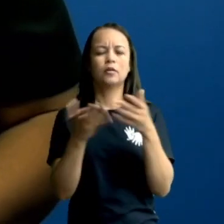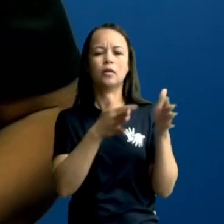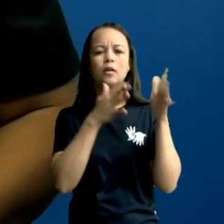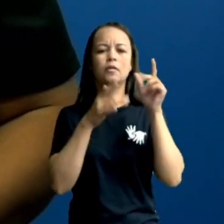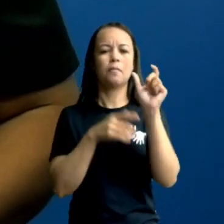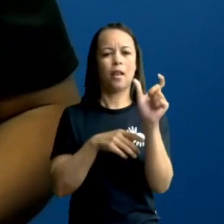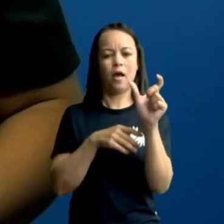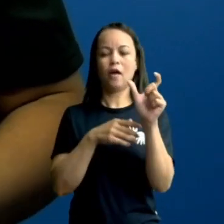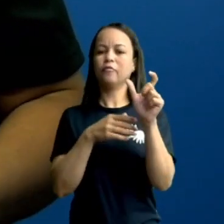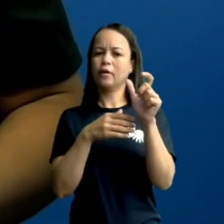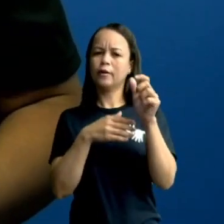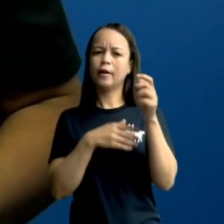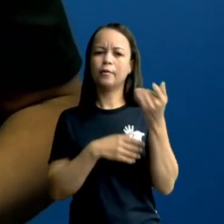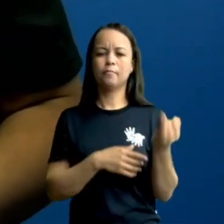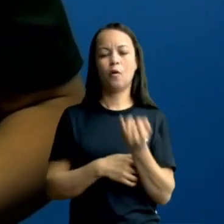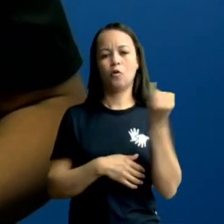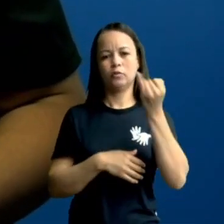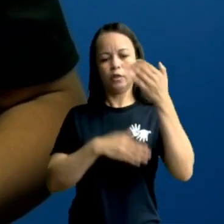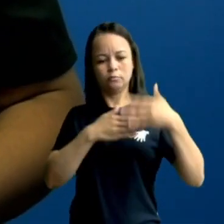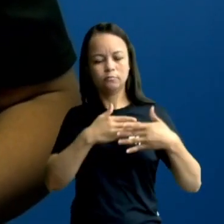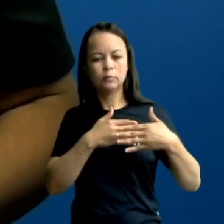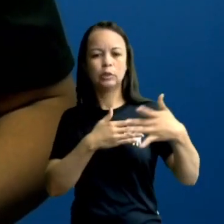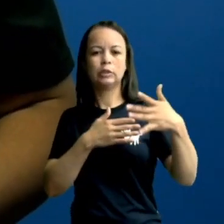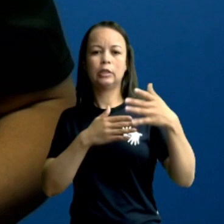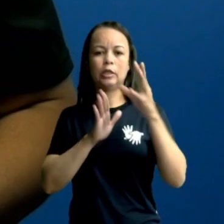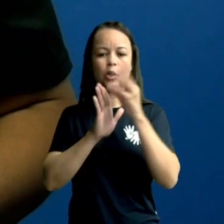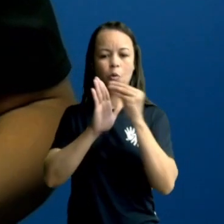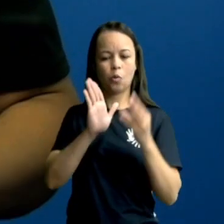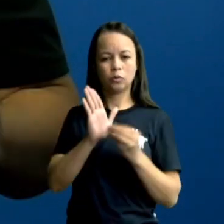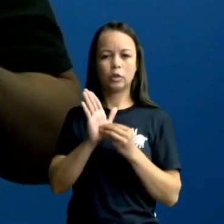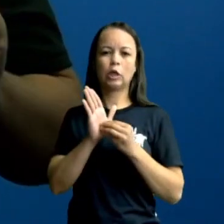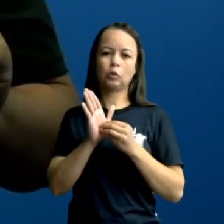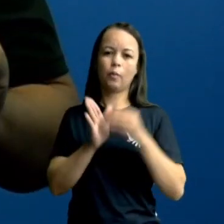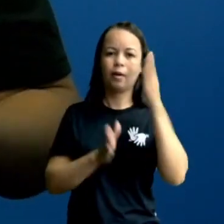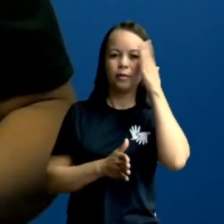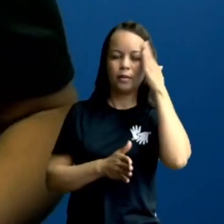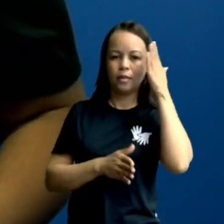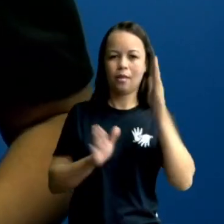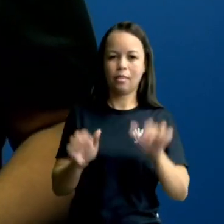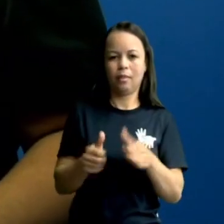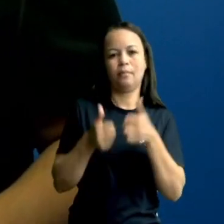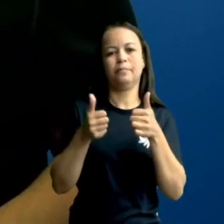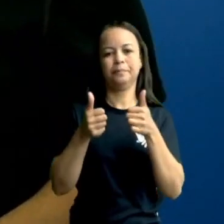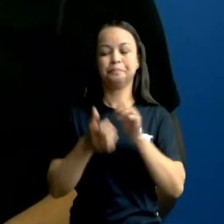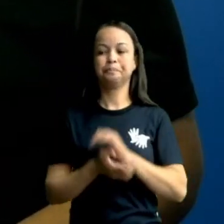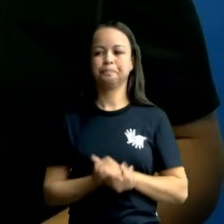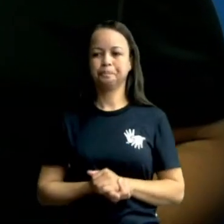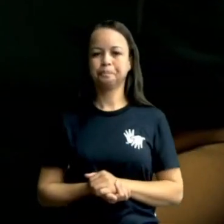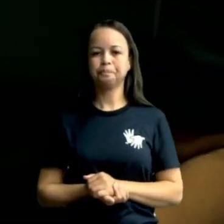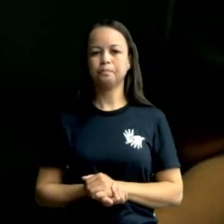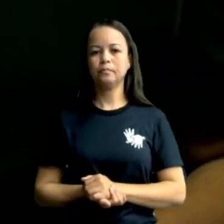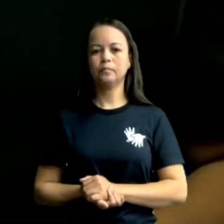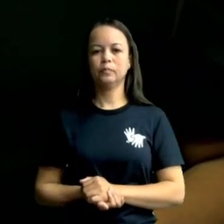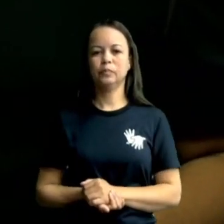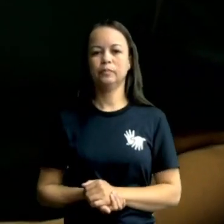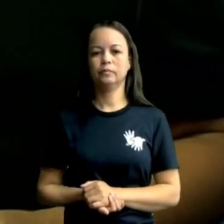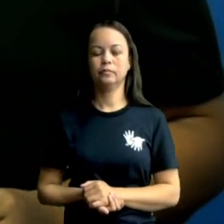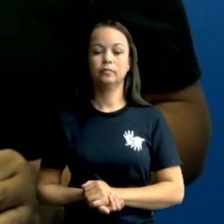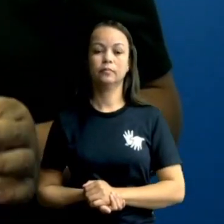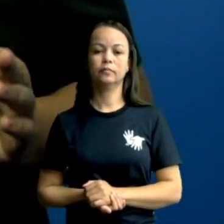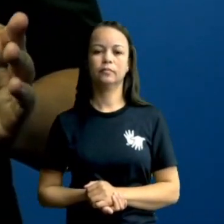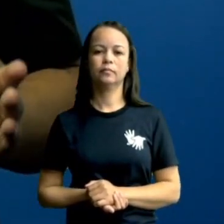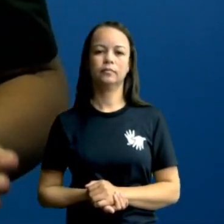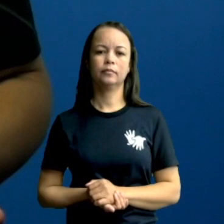com o nosso conteúdo. Assim a gente vai assimilar muito melhor, tá bom? Vamos lá?